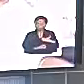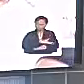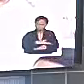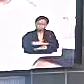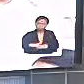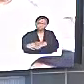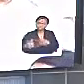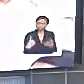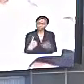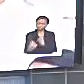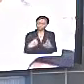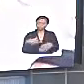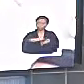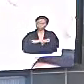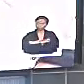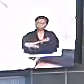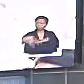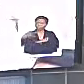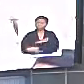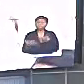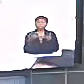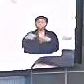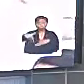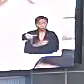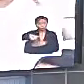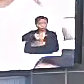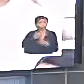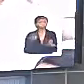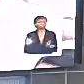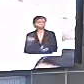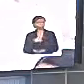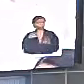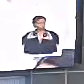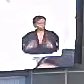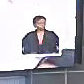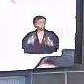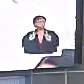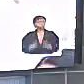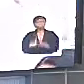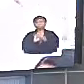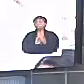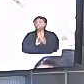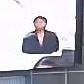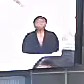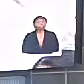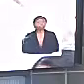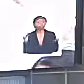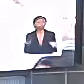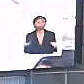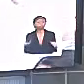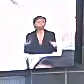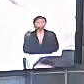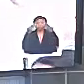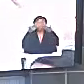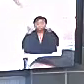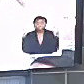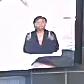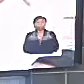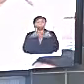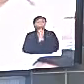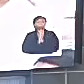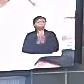nós queremos andar nós somos cidadãos som pessoas lindas gente enxerga pelo amor de Deus para concluir Don nós fazemos propaganda de